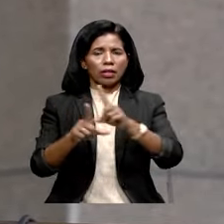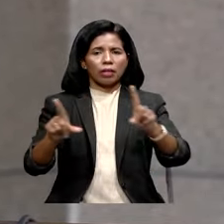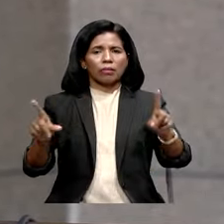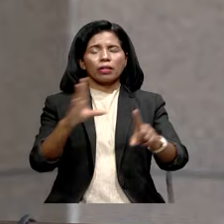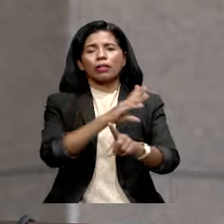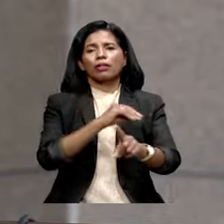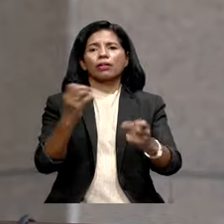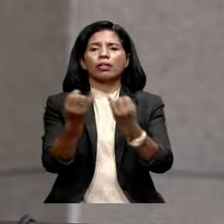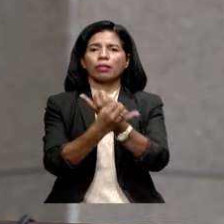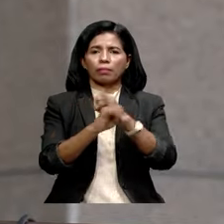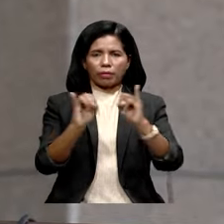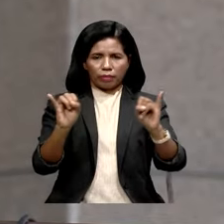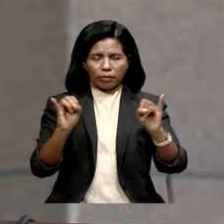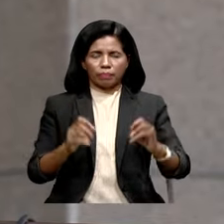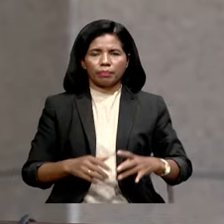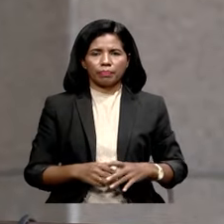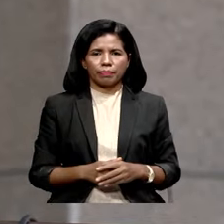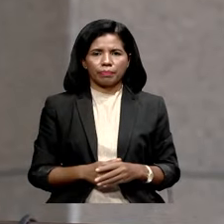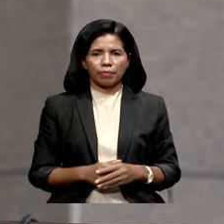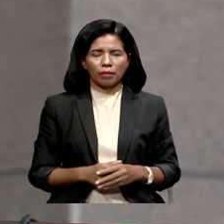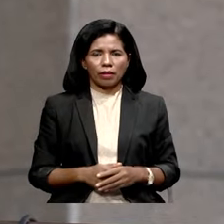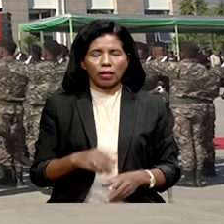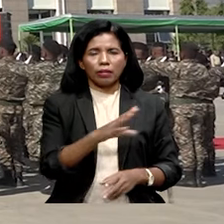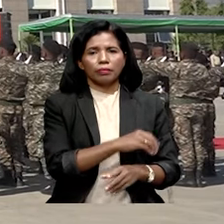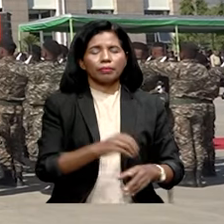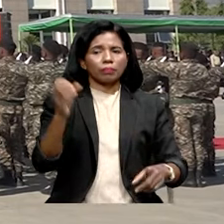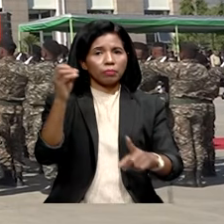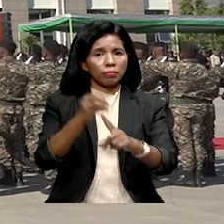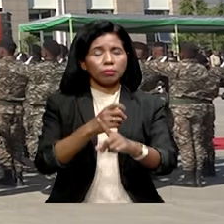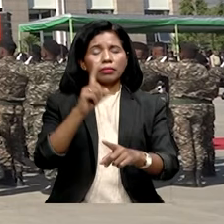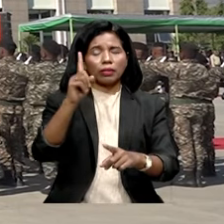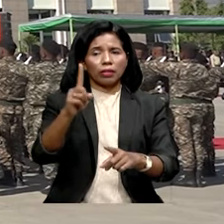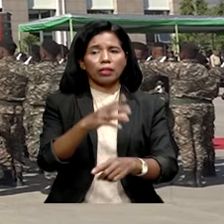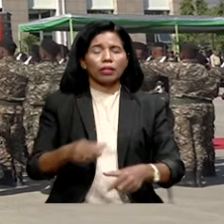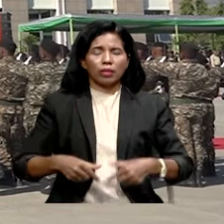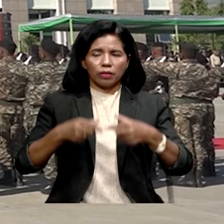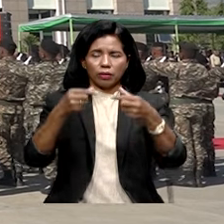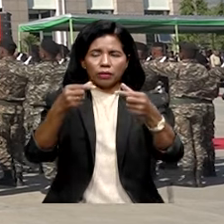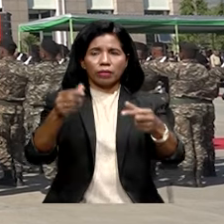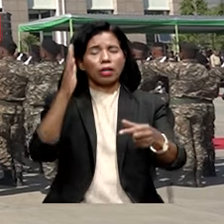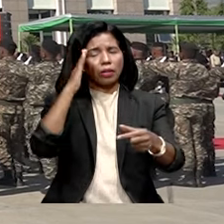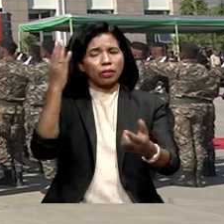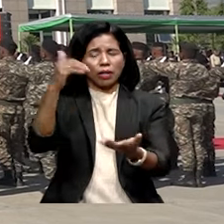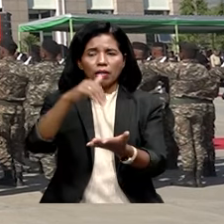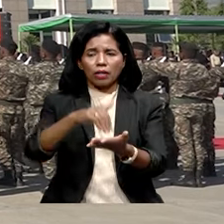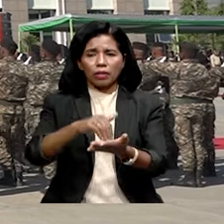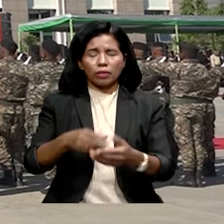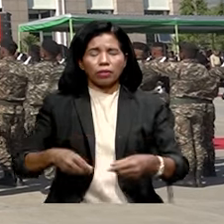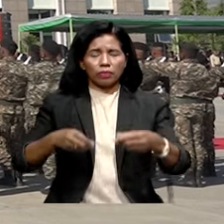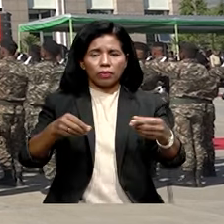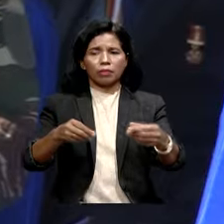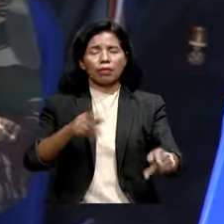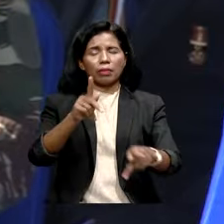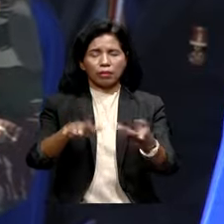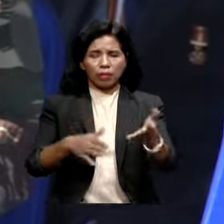independente. Se festado afirma aniversário Valentil né, oportunidade ida atu fo ondra no hanoin hikas no mosfo homenagem ba